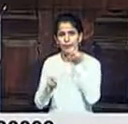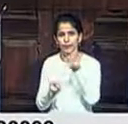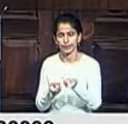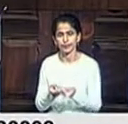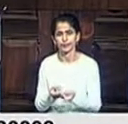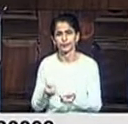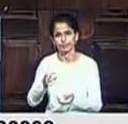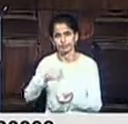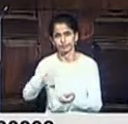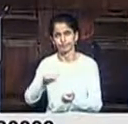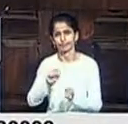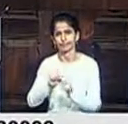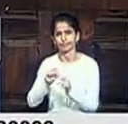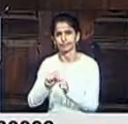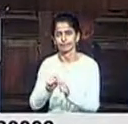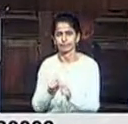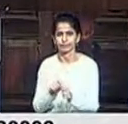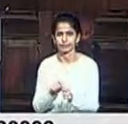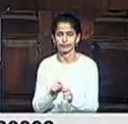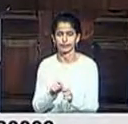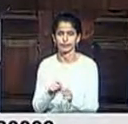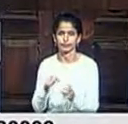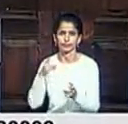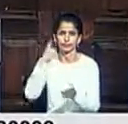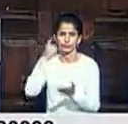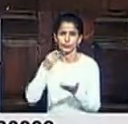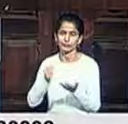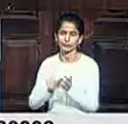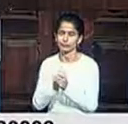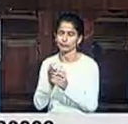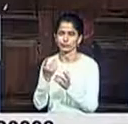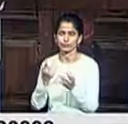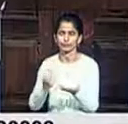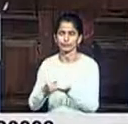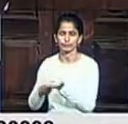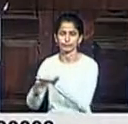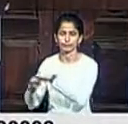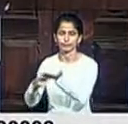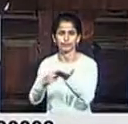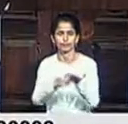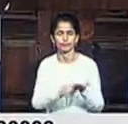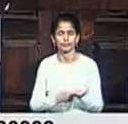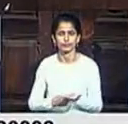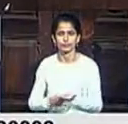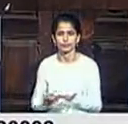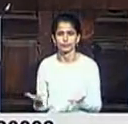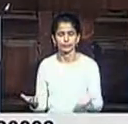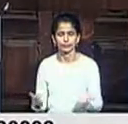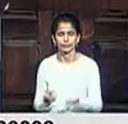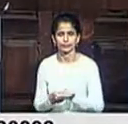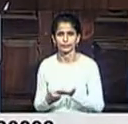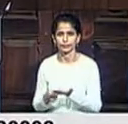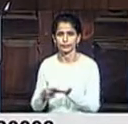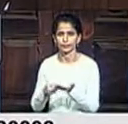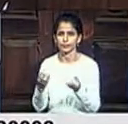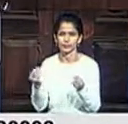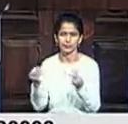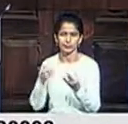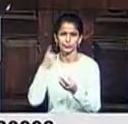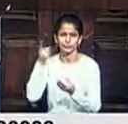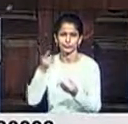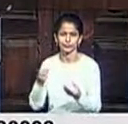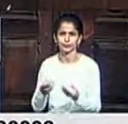nós fizemos, com apoio de vários deputados, vejo aqui o deputado Zaqueu, deputada Zeidan, Valdec, Marta Rocha, vários